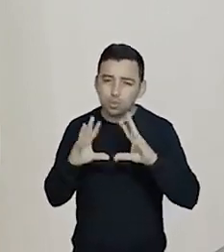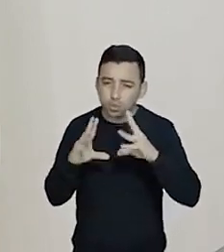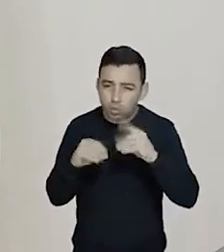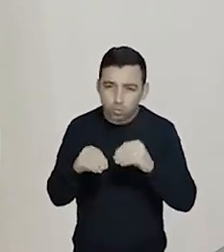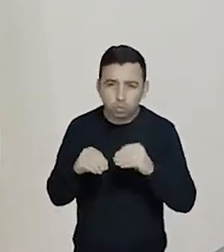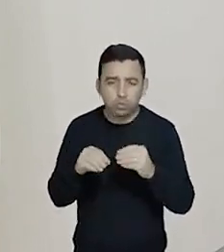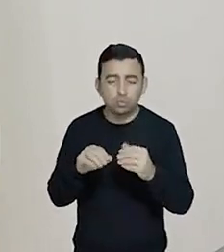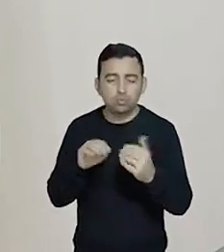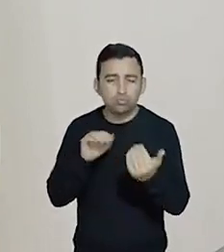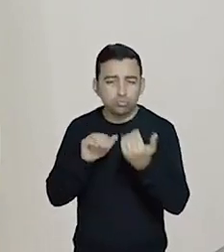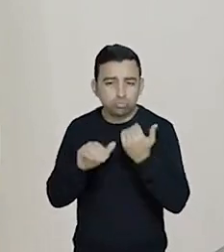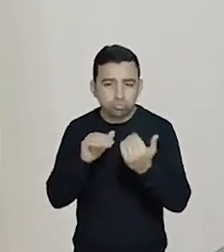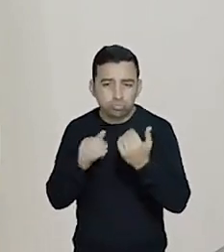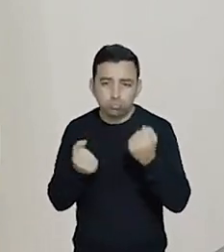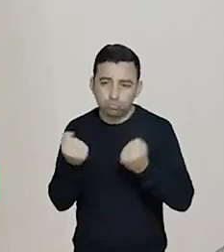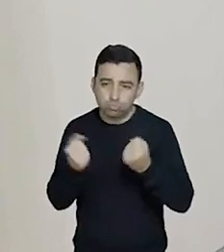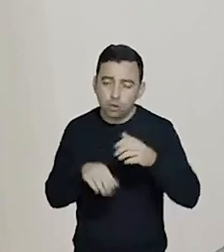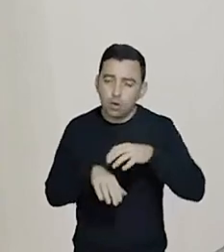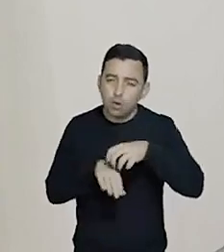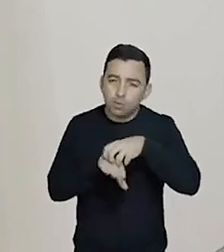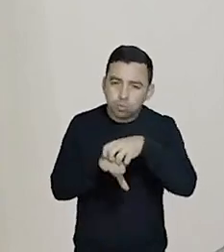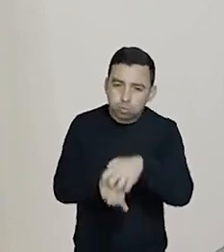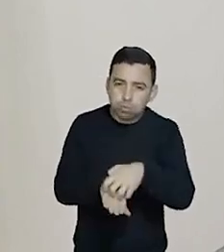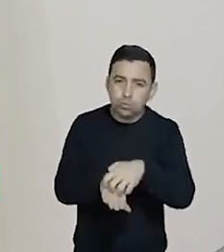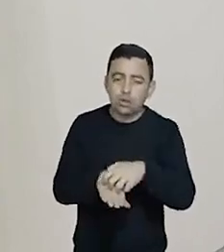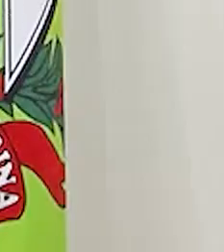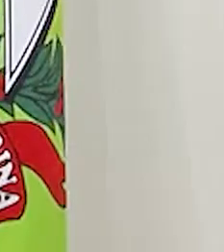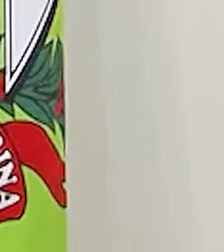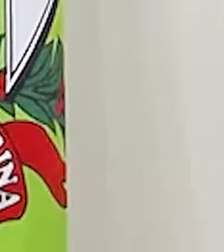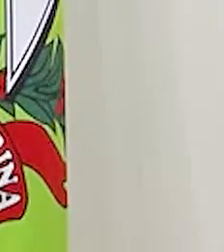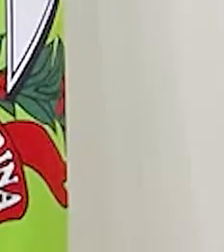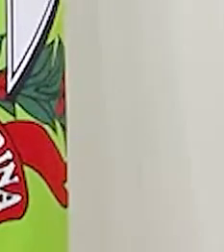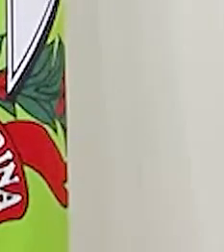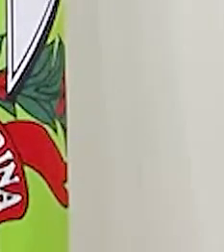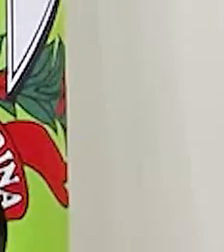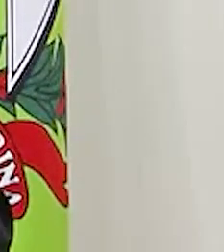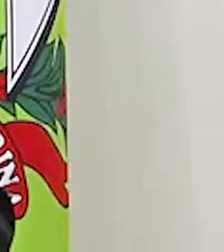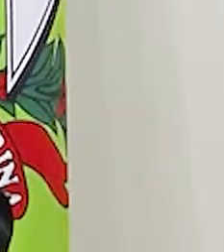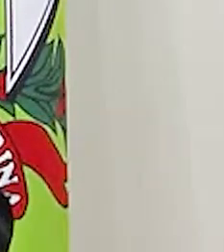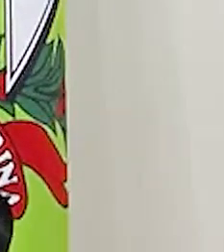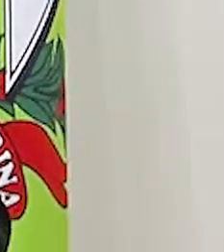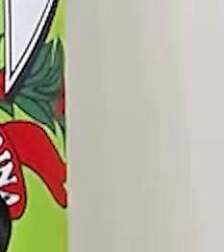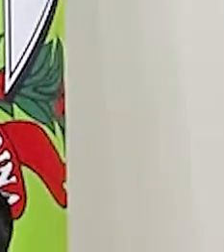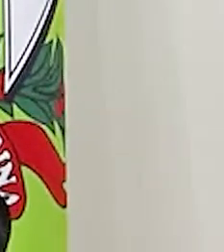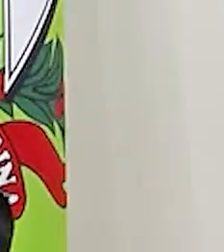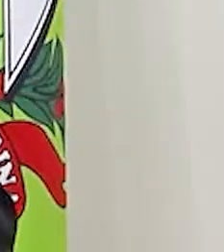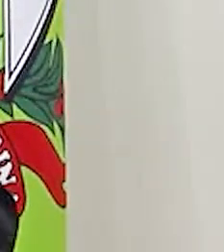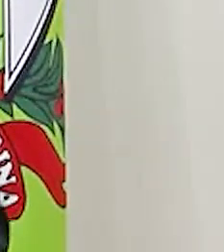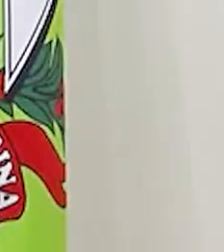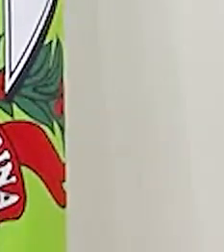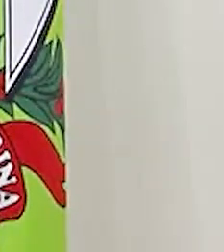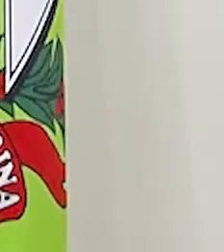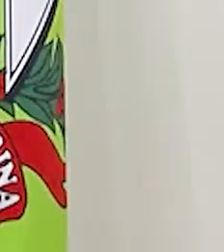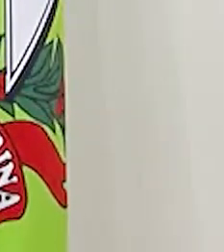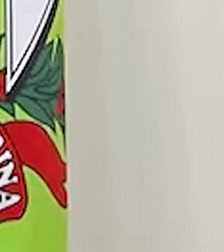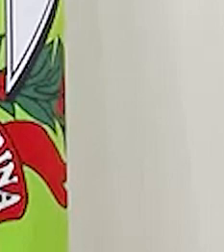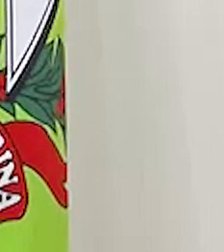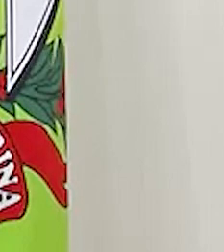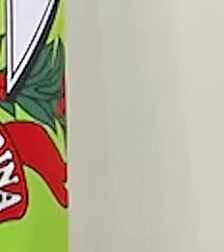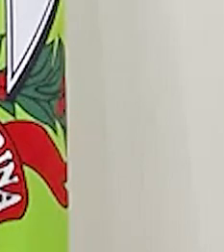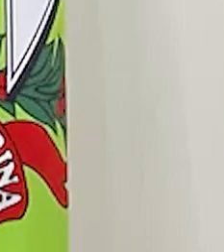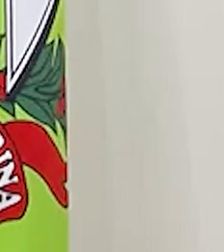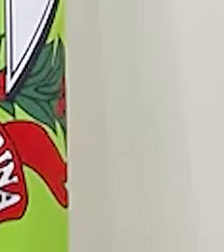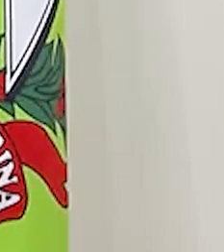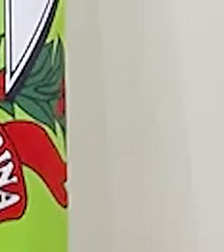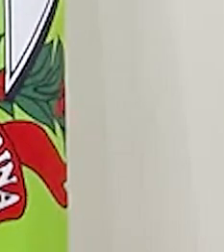Catarina e que transportam a nossa economia e a nossa riqueza o Deputado Mário Mota falou sobre requerimento de sua autoria